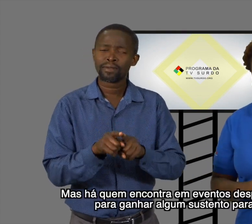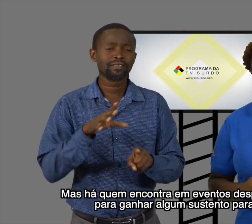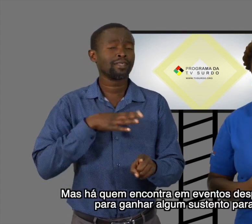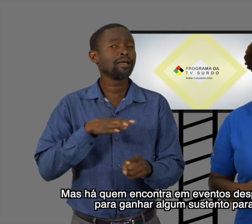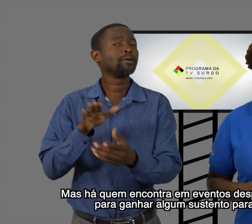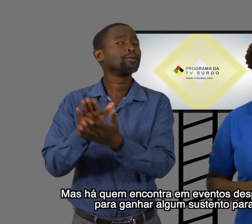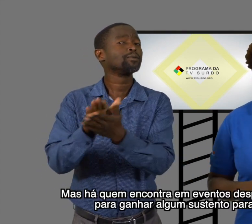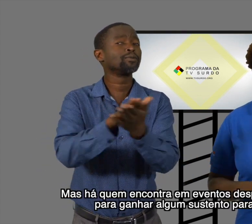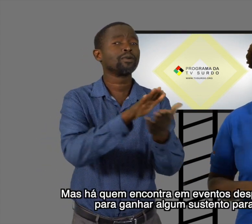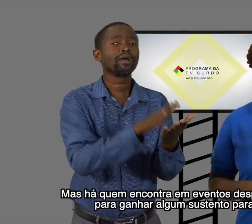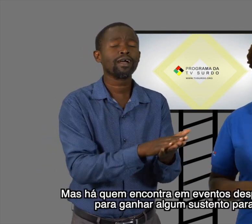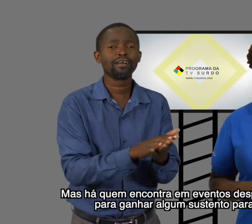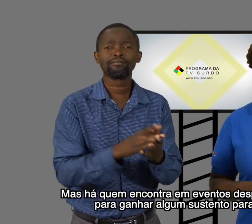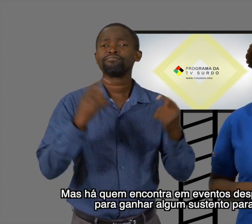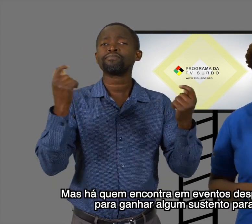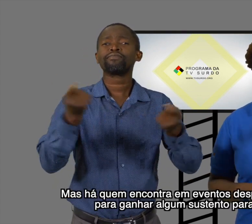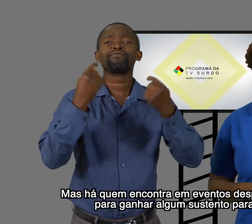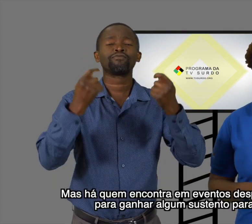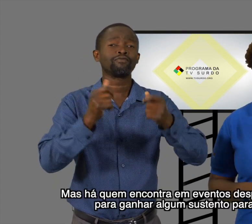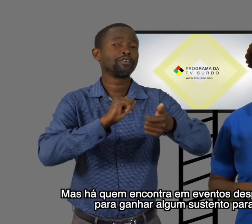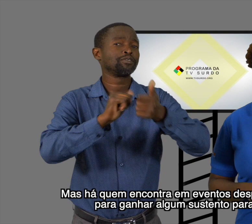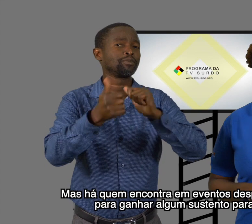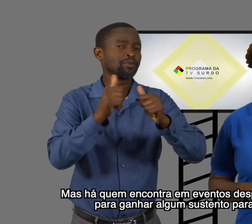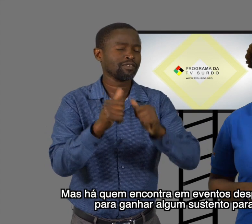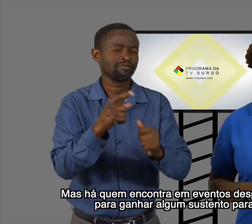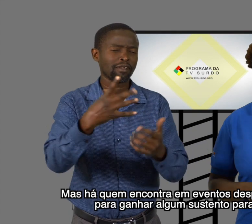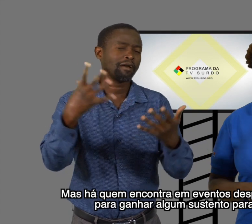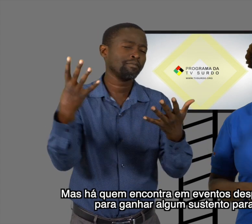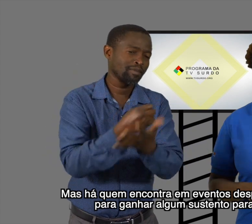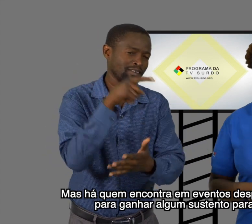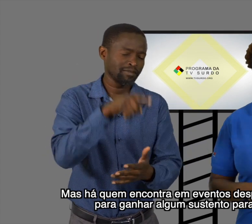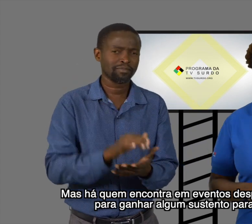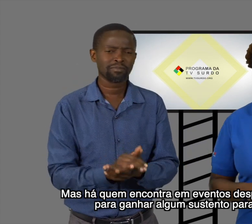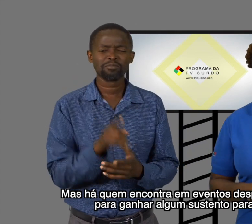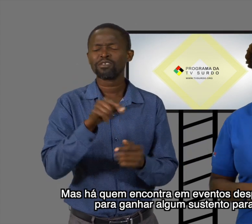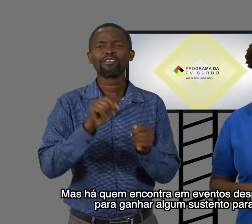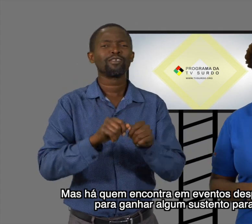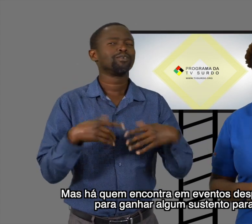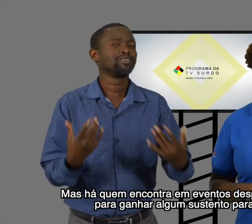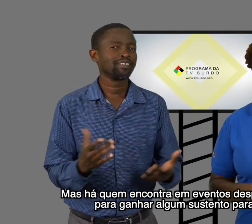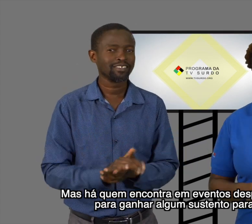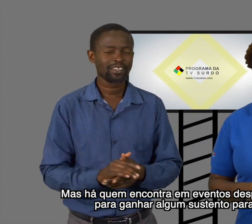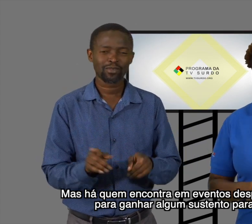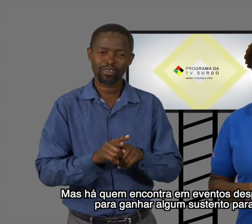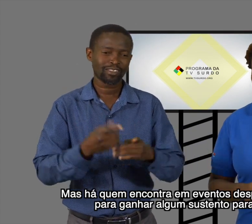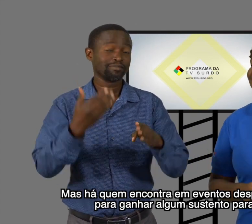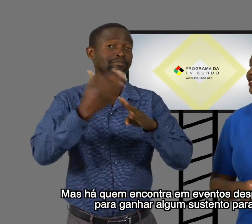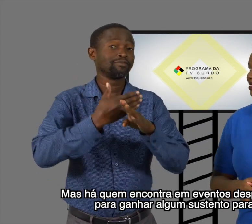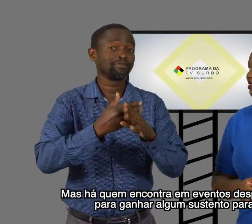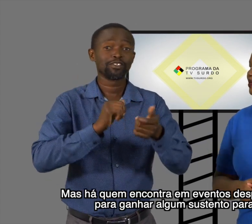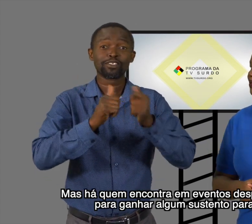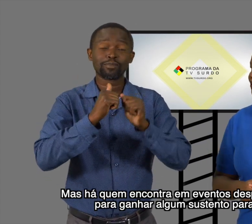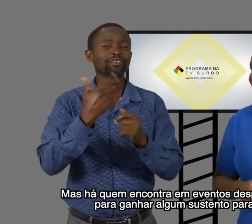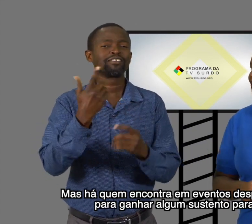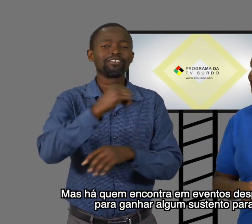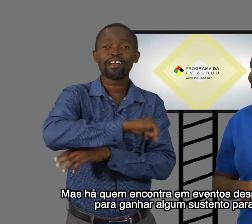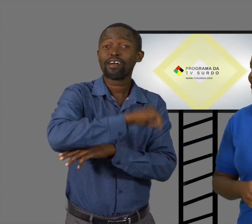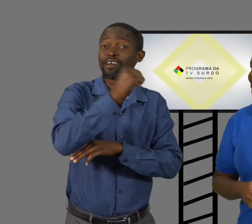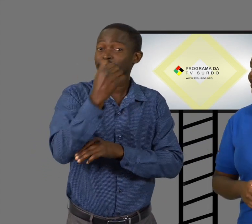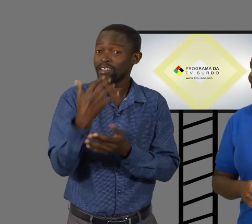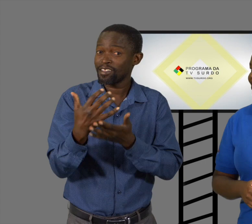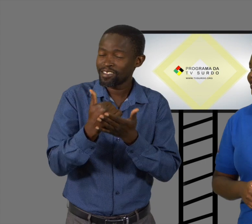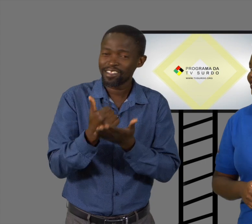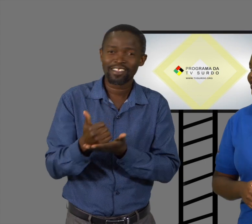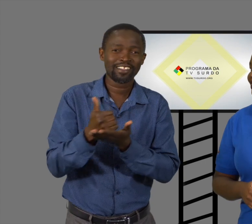Mas há quem encontre em eventos desportivos um momento para ganhar algum sustento para a sua família.